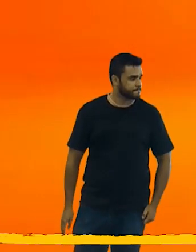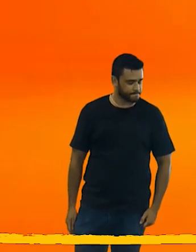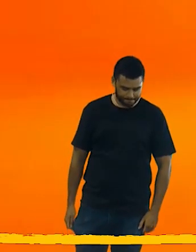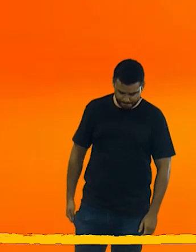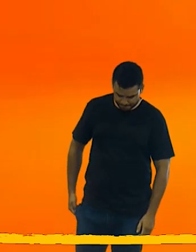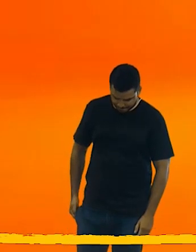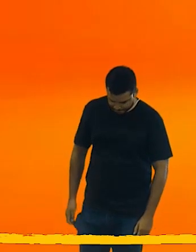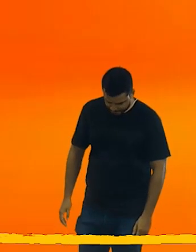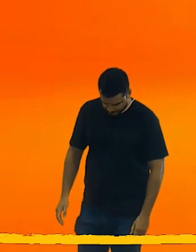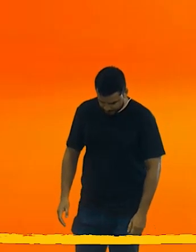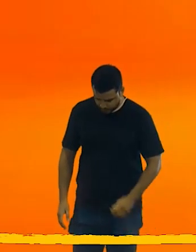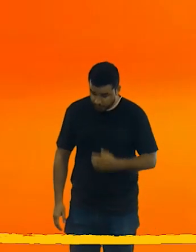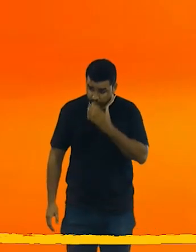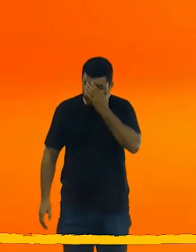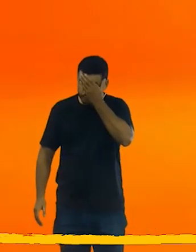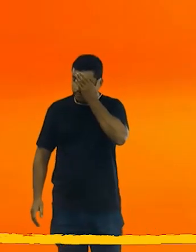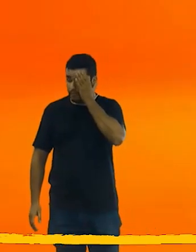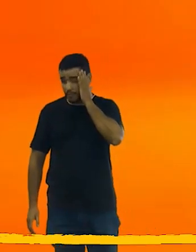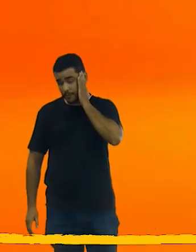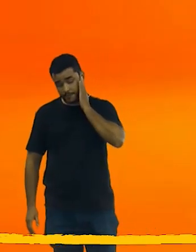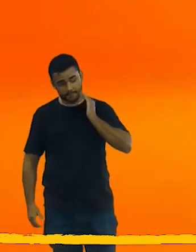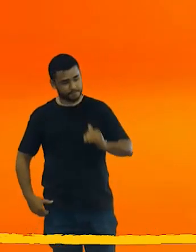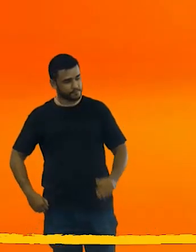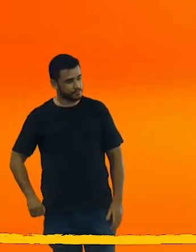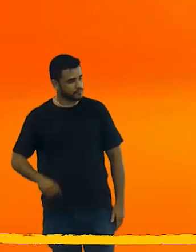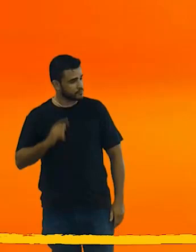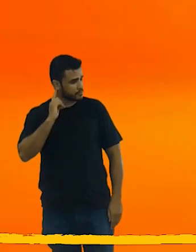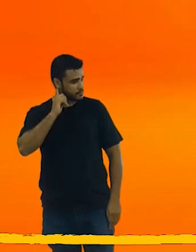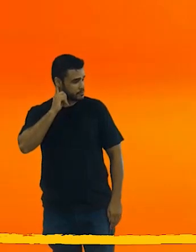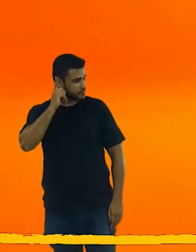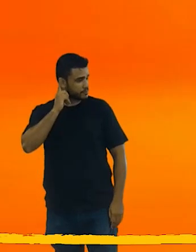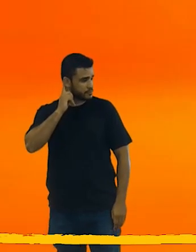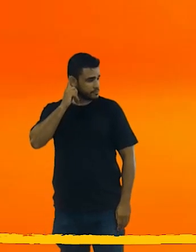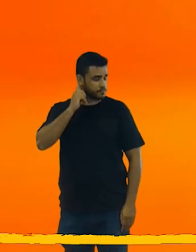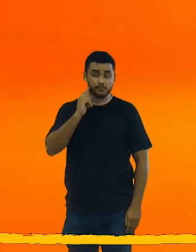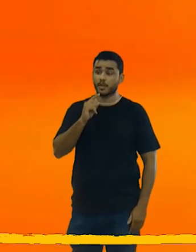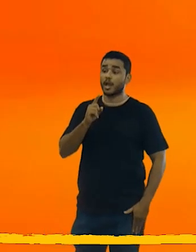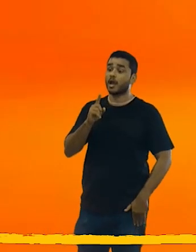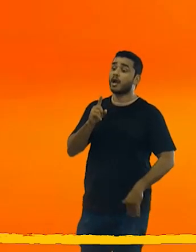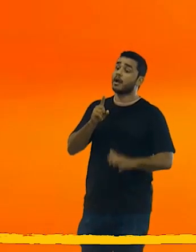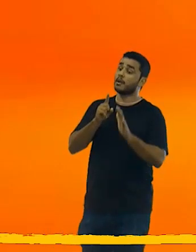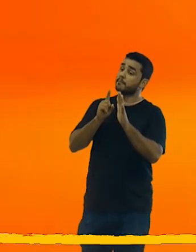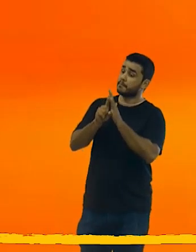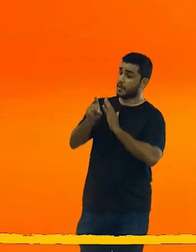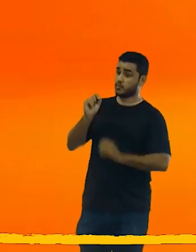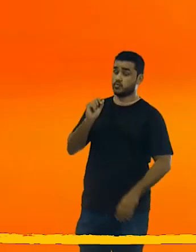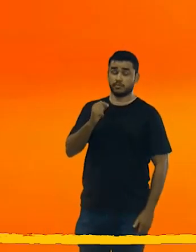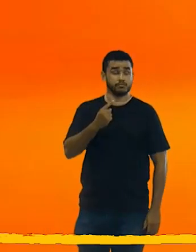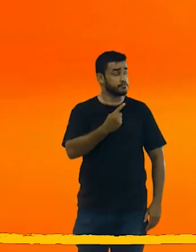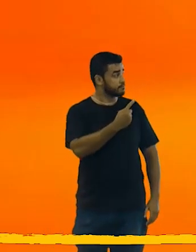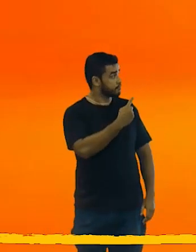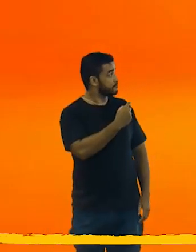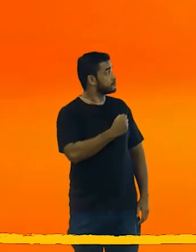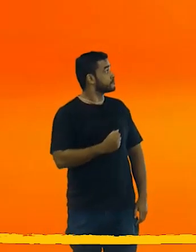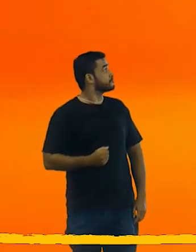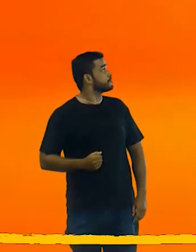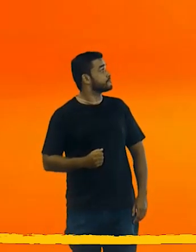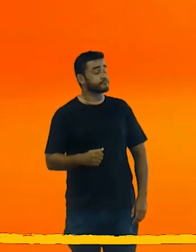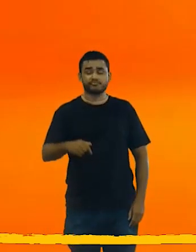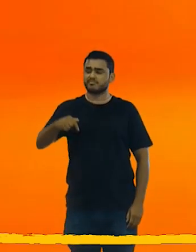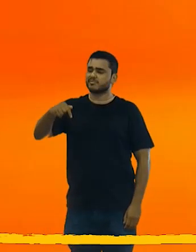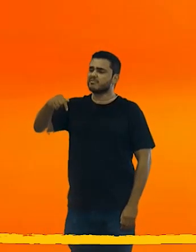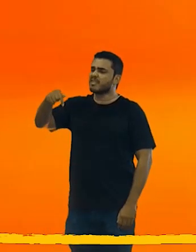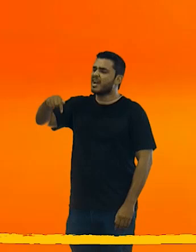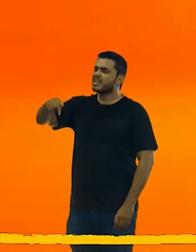Beleza? Na questão 7, ele diz o seguinte, ó: a maioria das pessoas daqui, ela era do